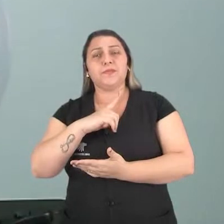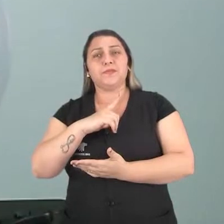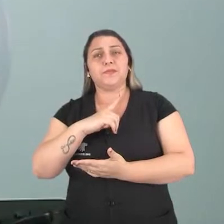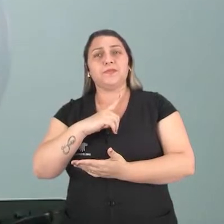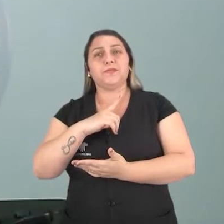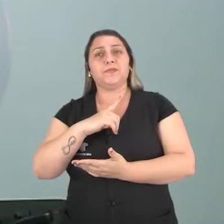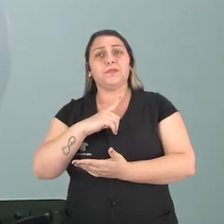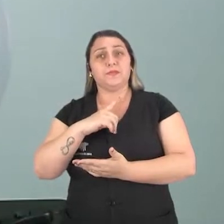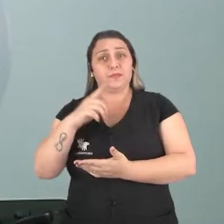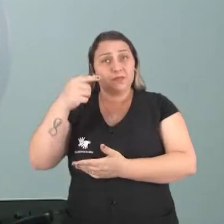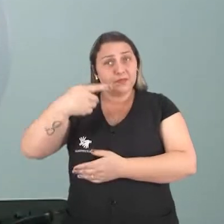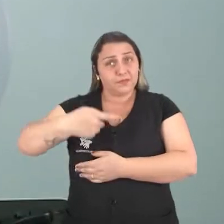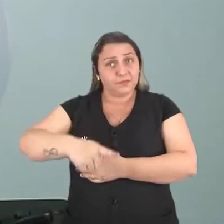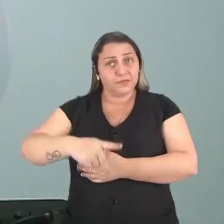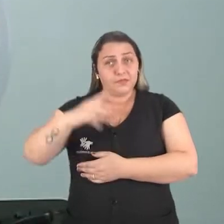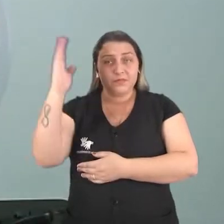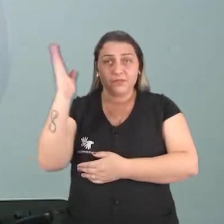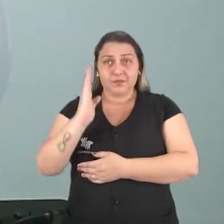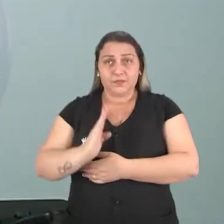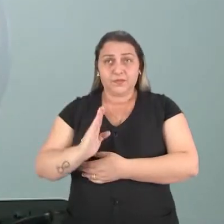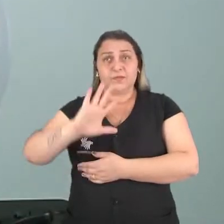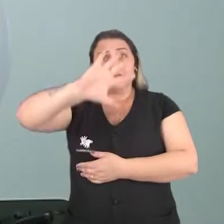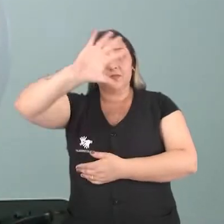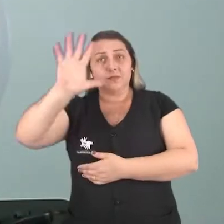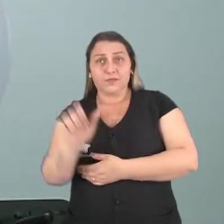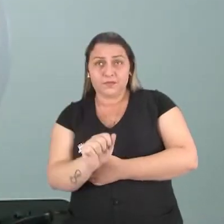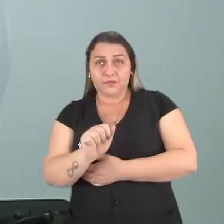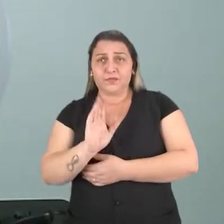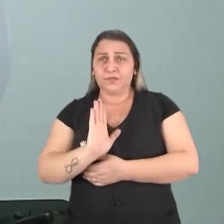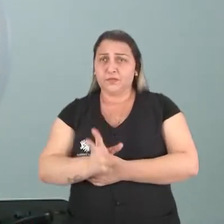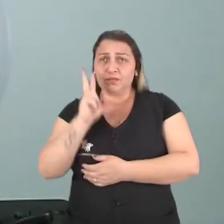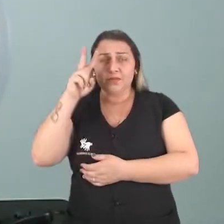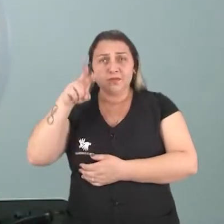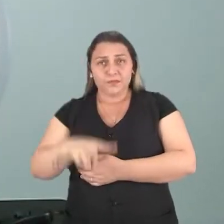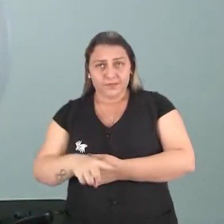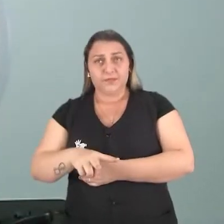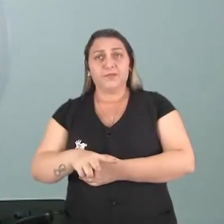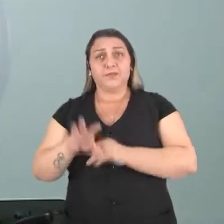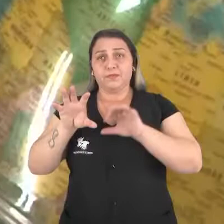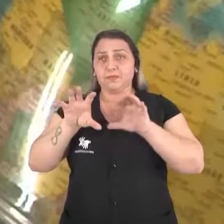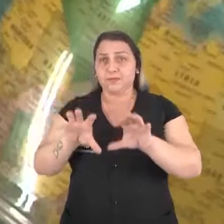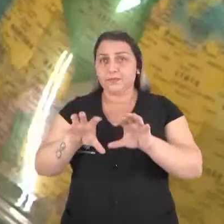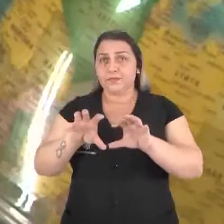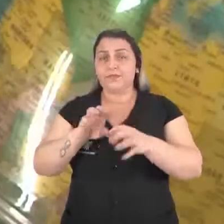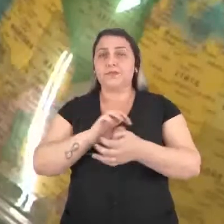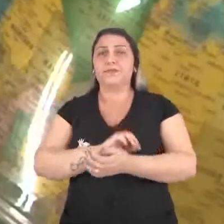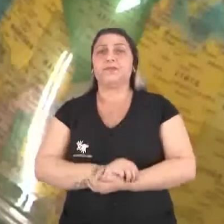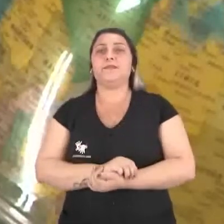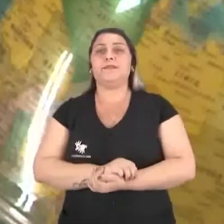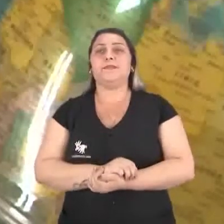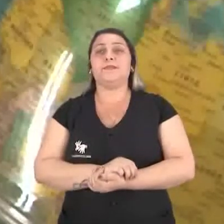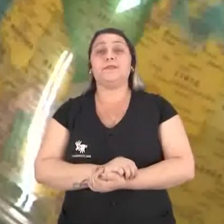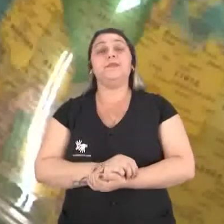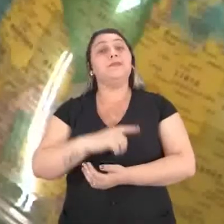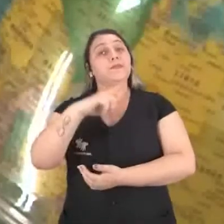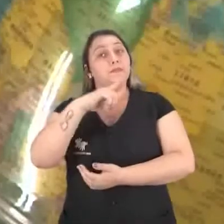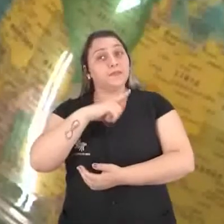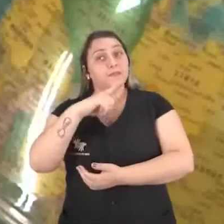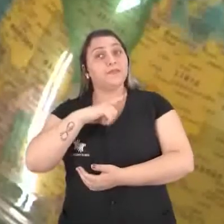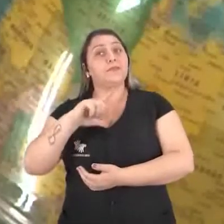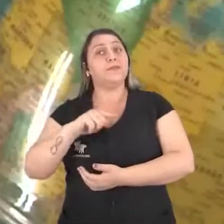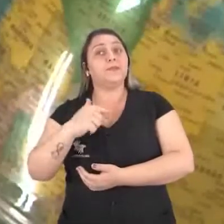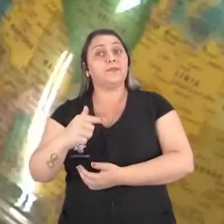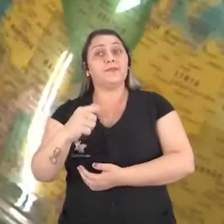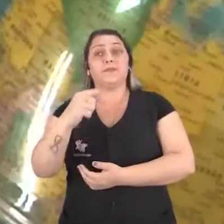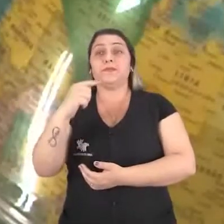essa paisagem é aqui no nosso Brasil ou é na África? Você já viu uma paisagem assim? Aqui nós temos